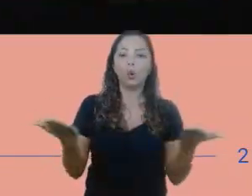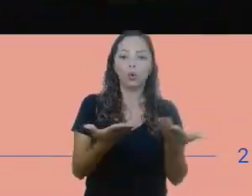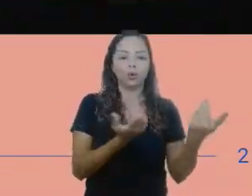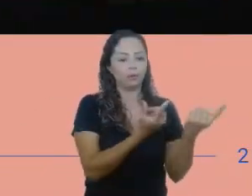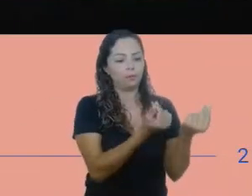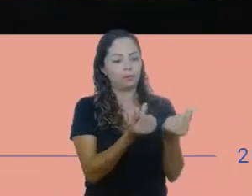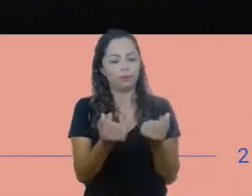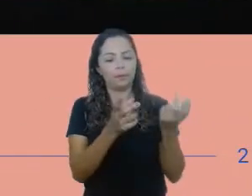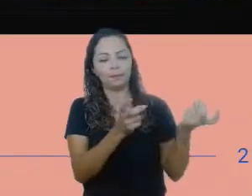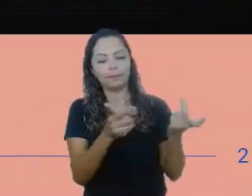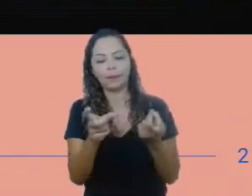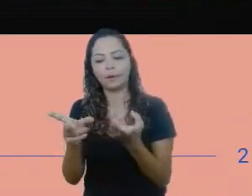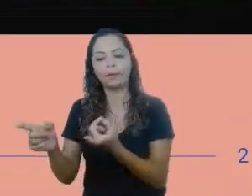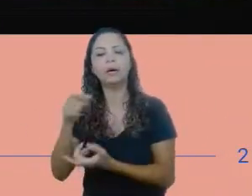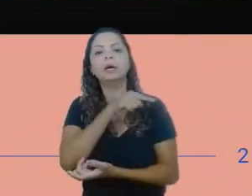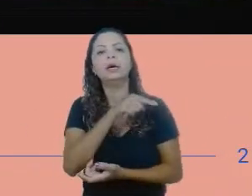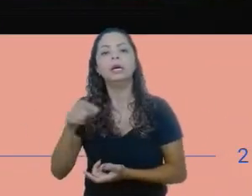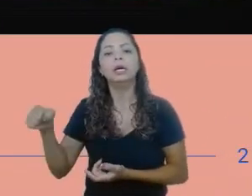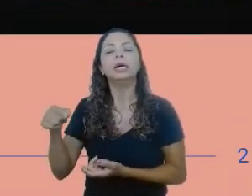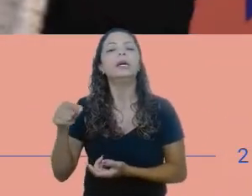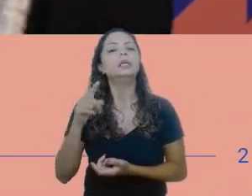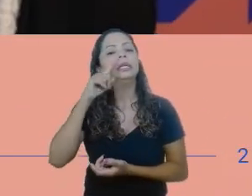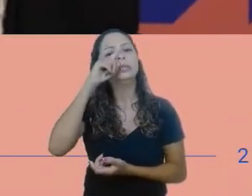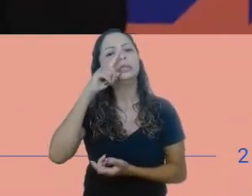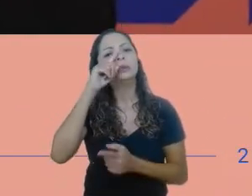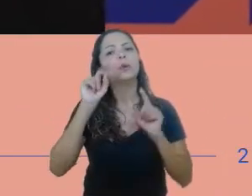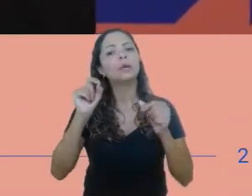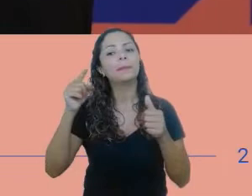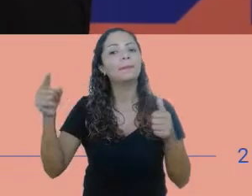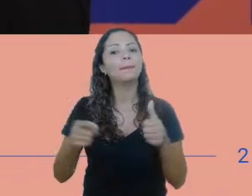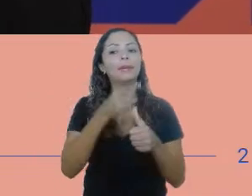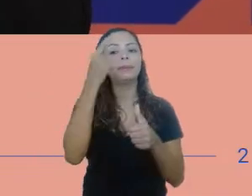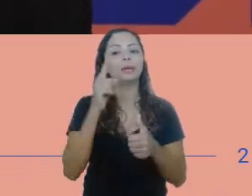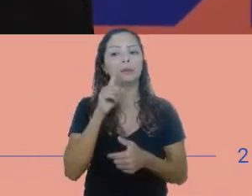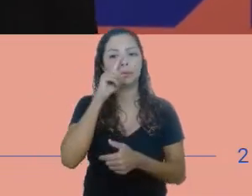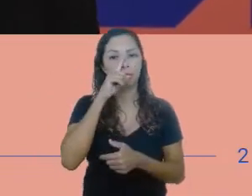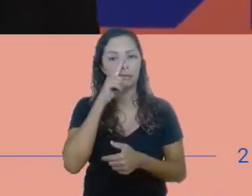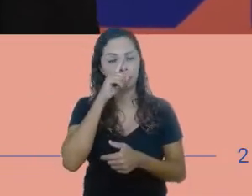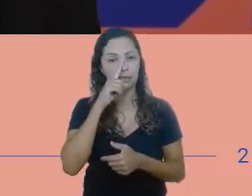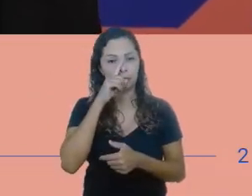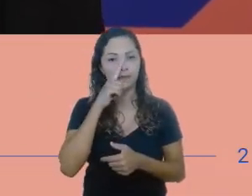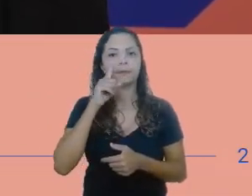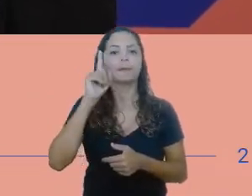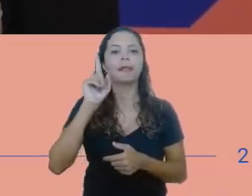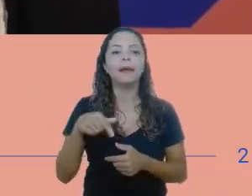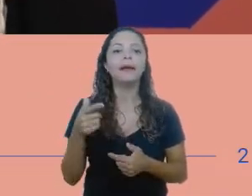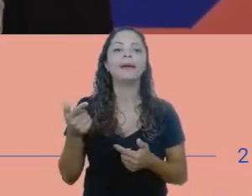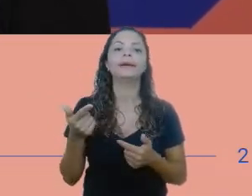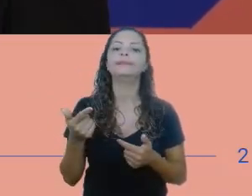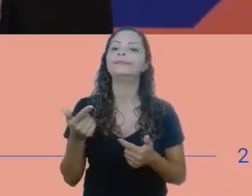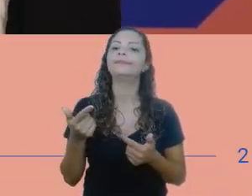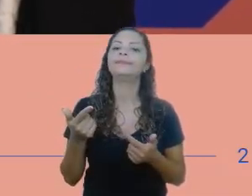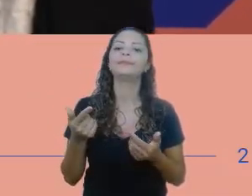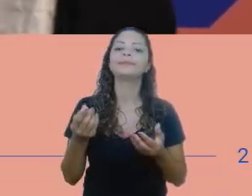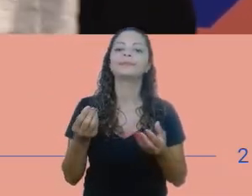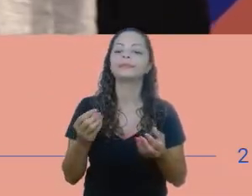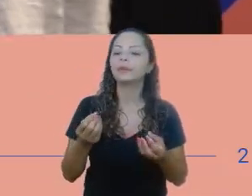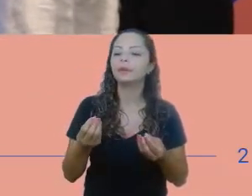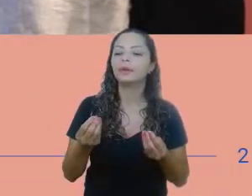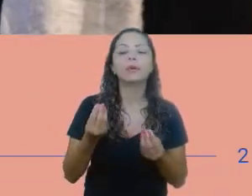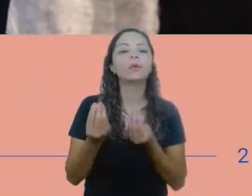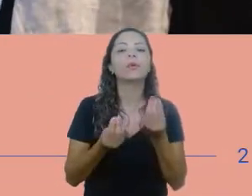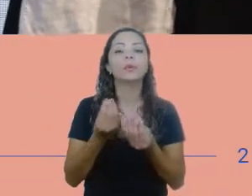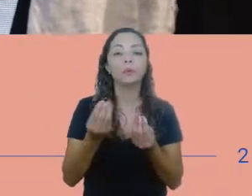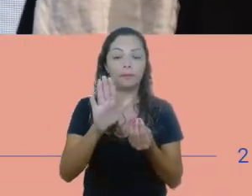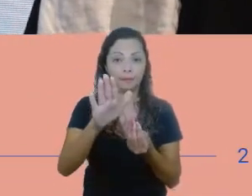tem primeiro risco que a gente destaca é o risco de suplemento então cada vez mais a gente tá vendo a